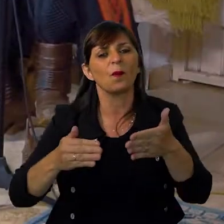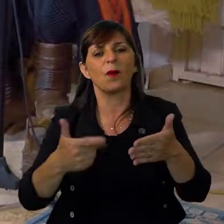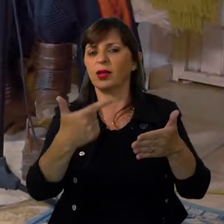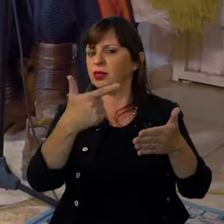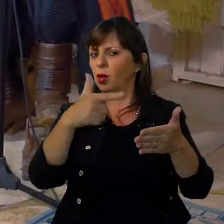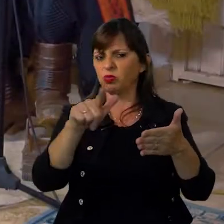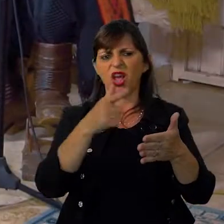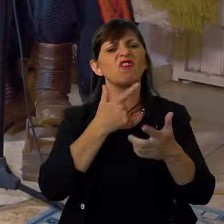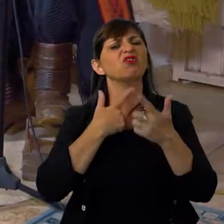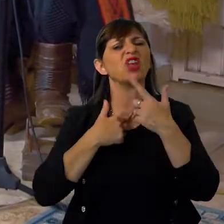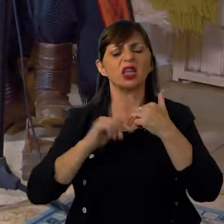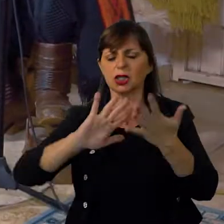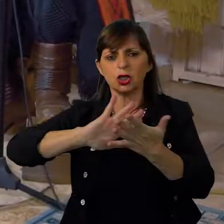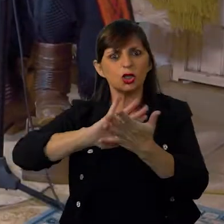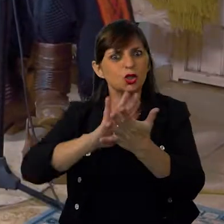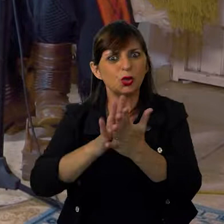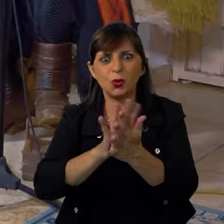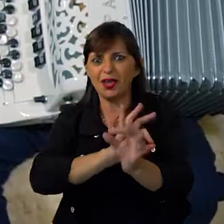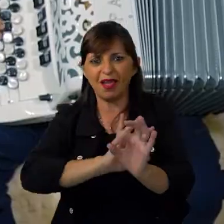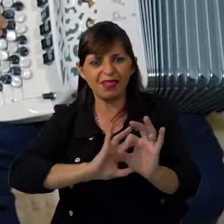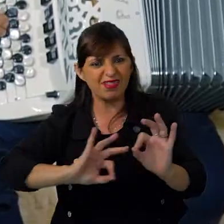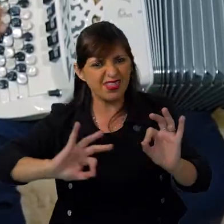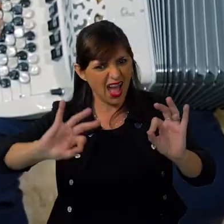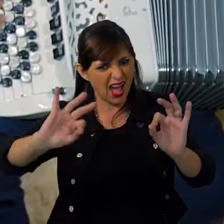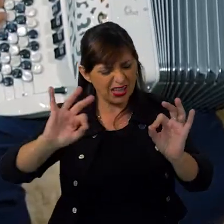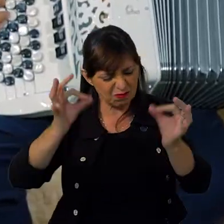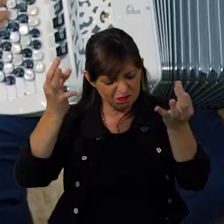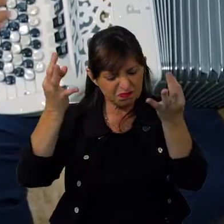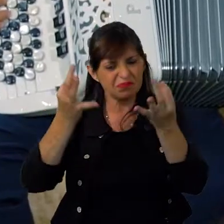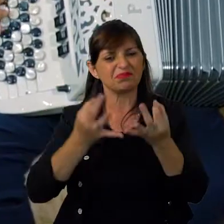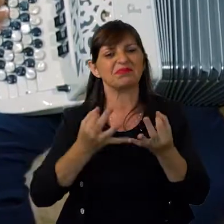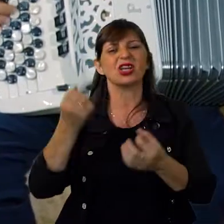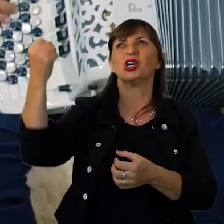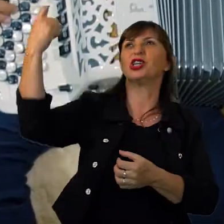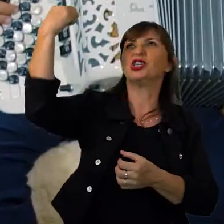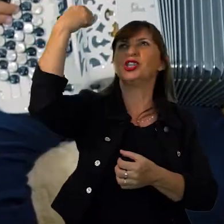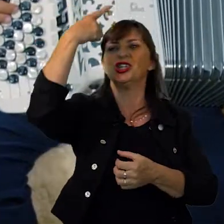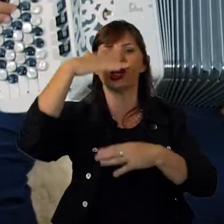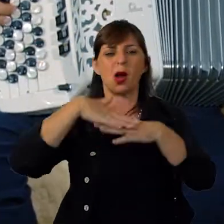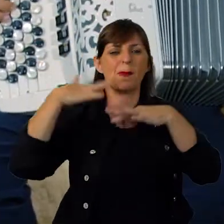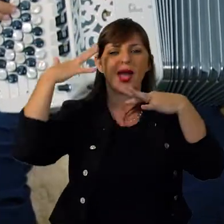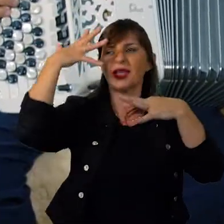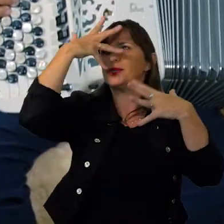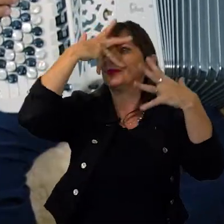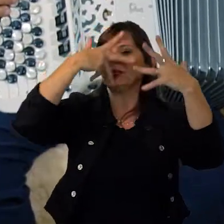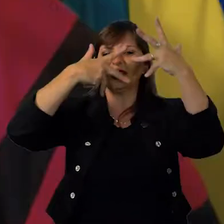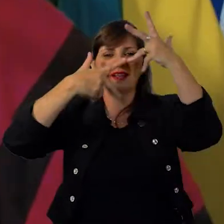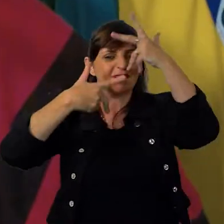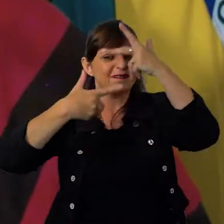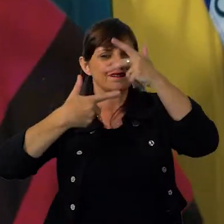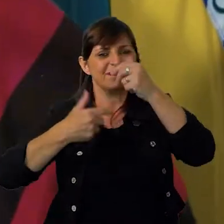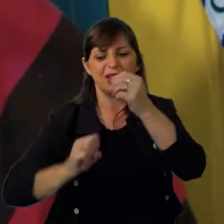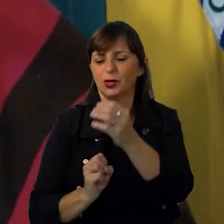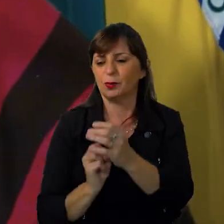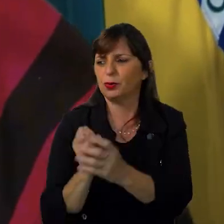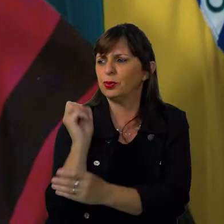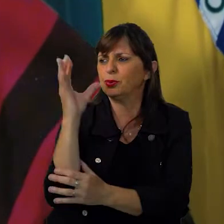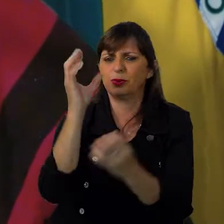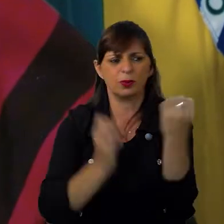pretensão de ter cerais Tem a certeza que o sol nasce mais bonito